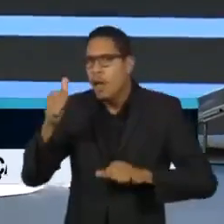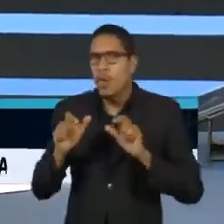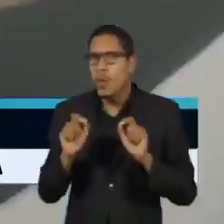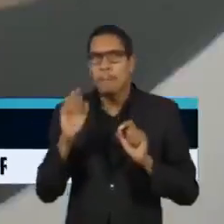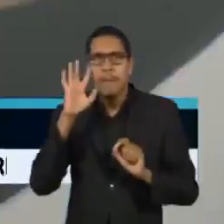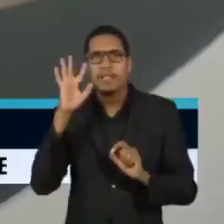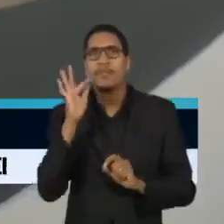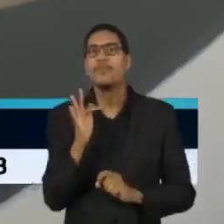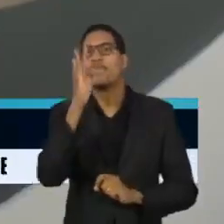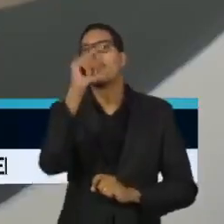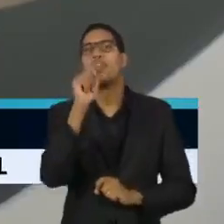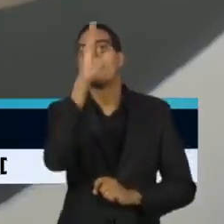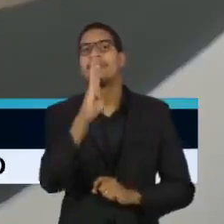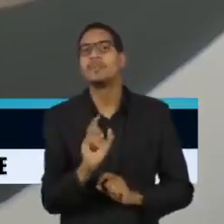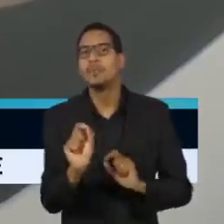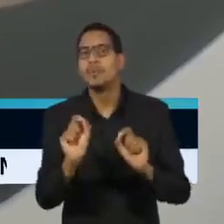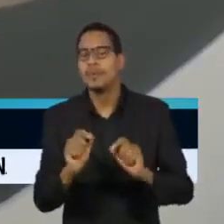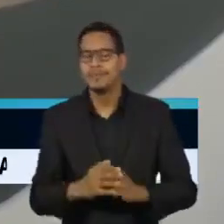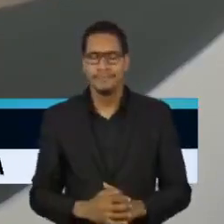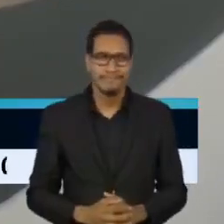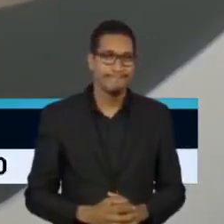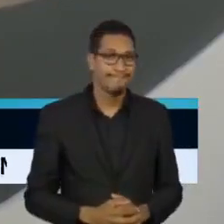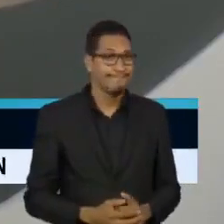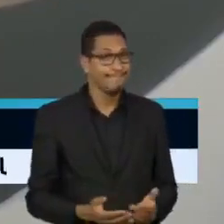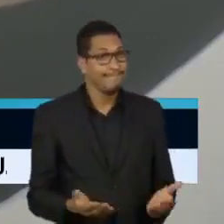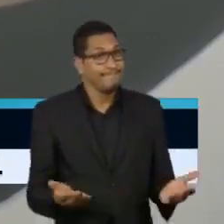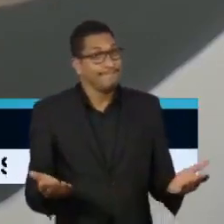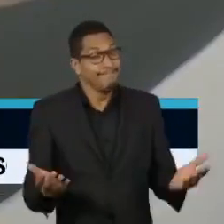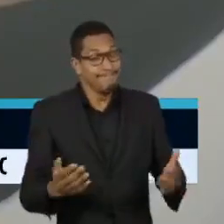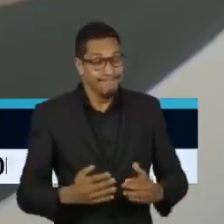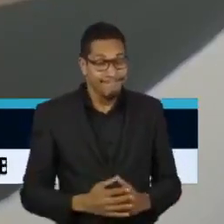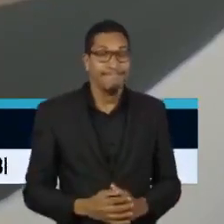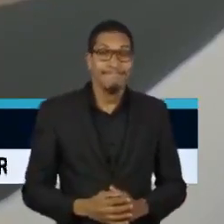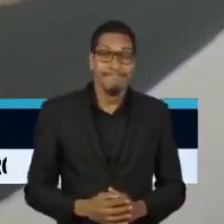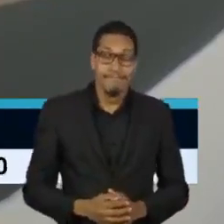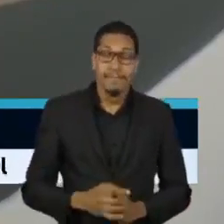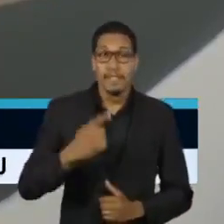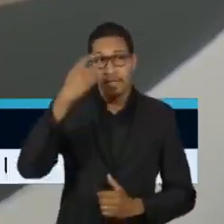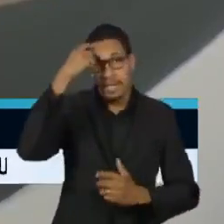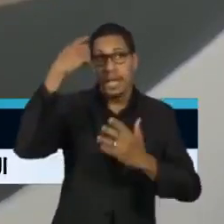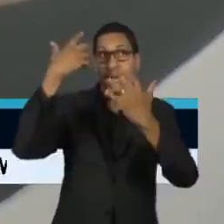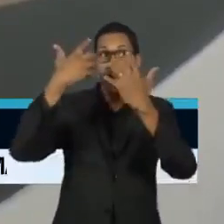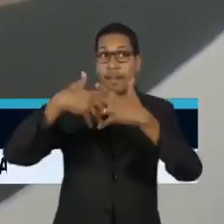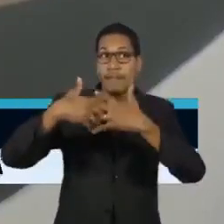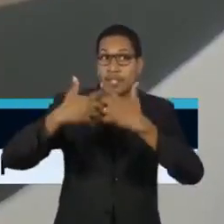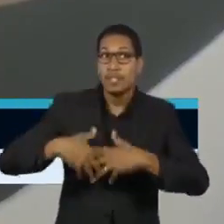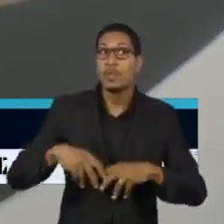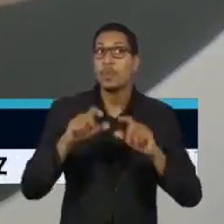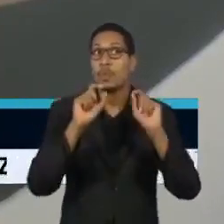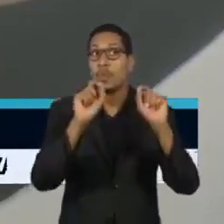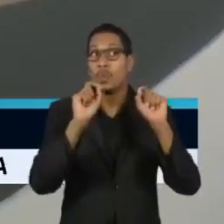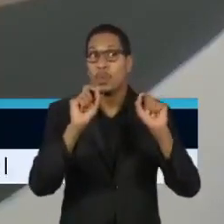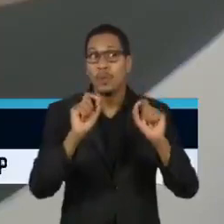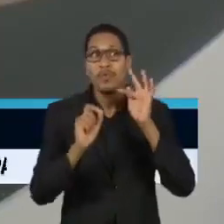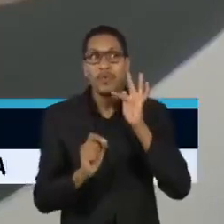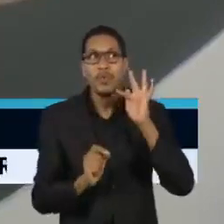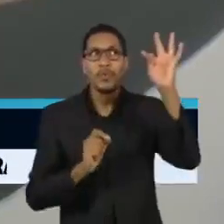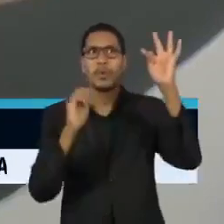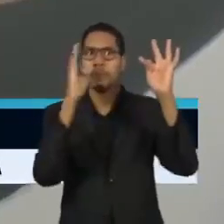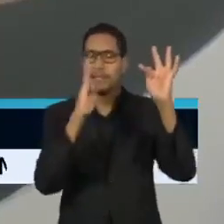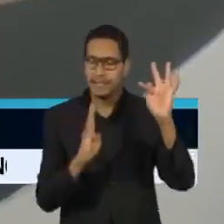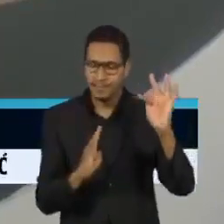futuro? É, com certeza serve para a gente refletir sobre o que queremos do Brasil do futuro. Seria